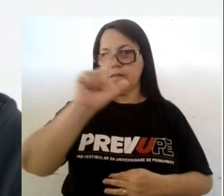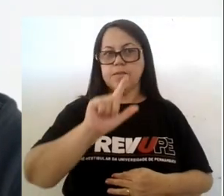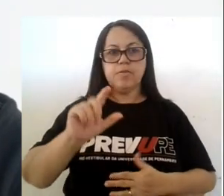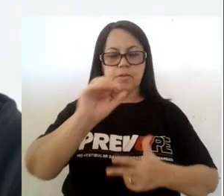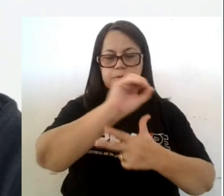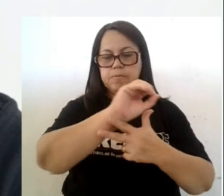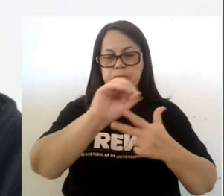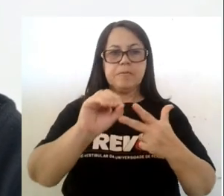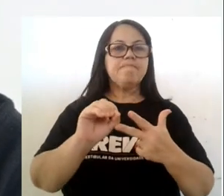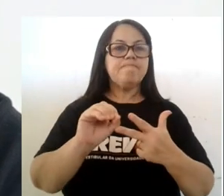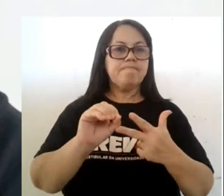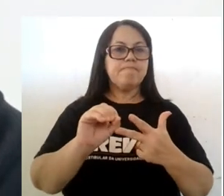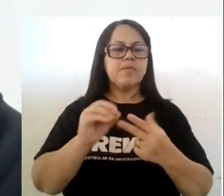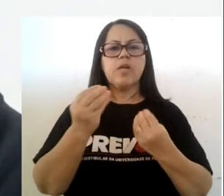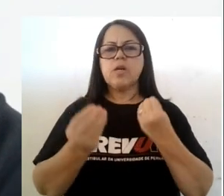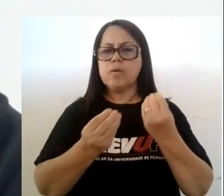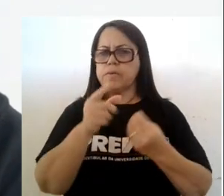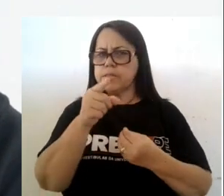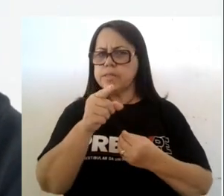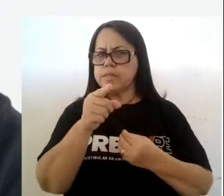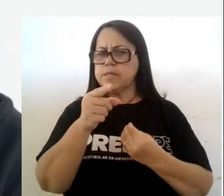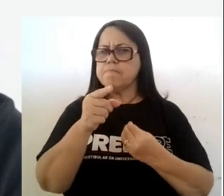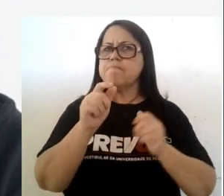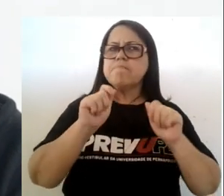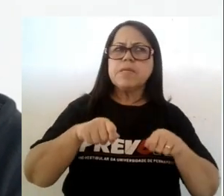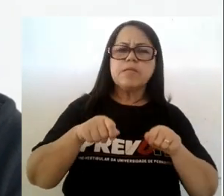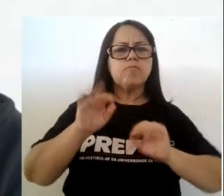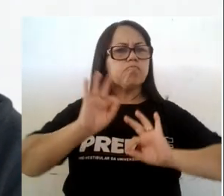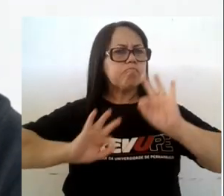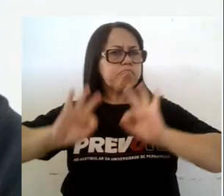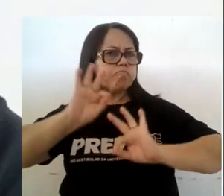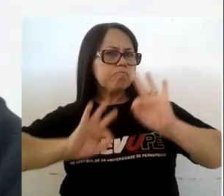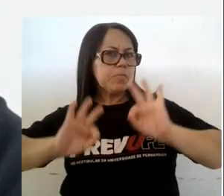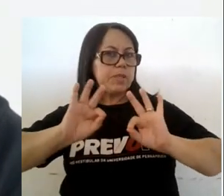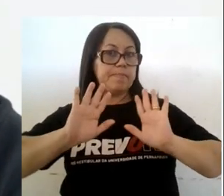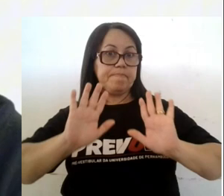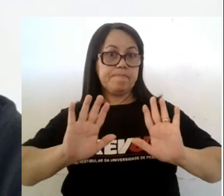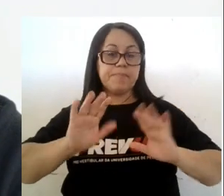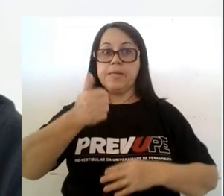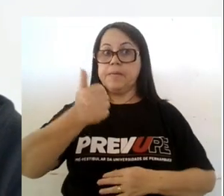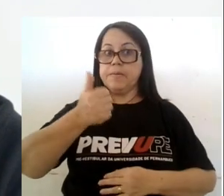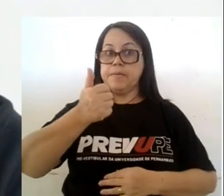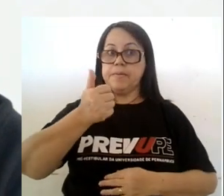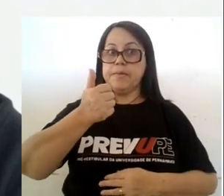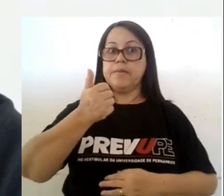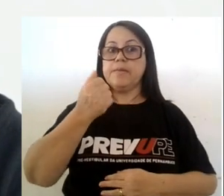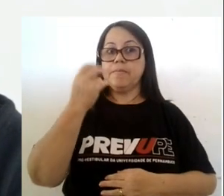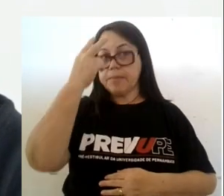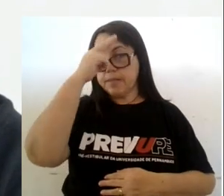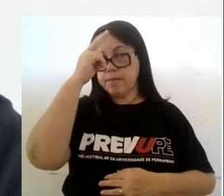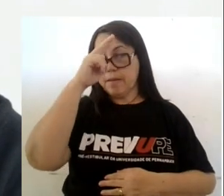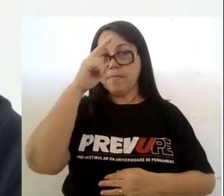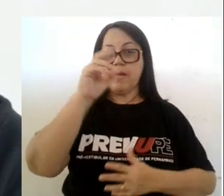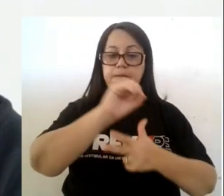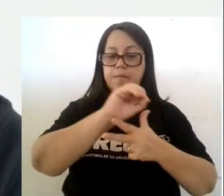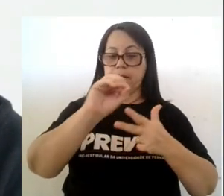Nacional do Ensino Médio no Enem e como vocês podem se preparar melhor para essa área né primeiro é importante lembrar que o Enem